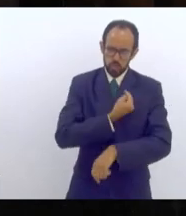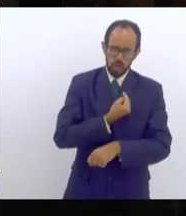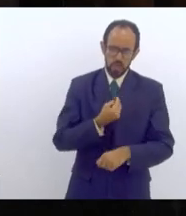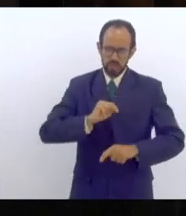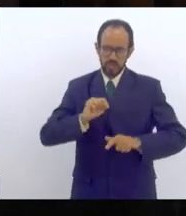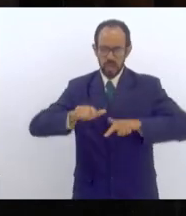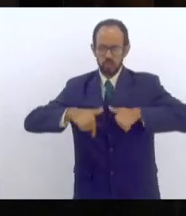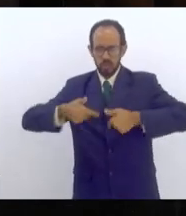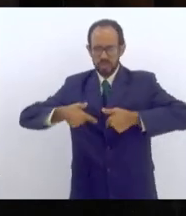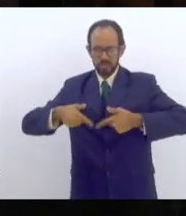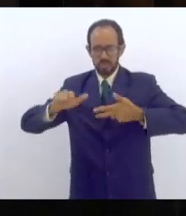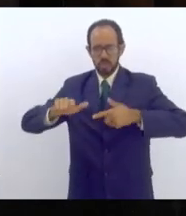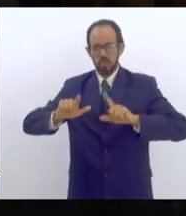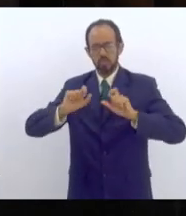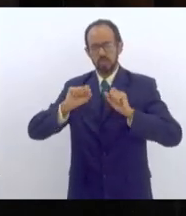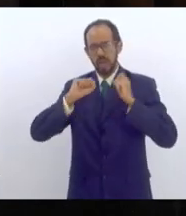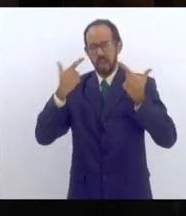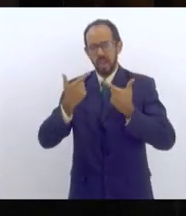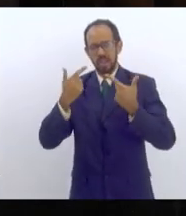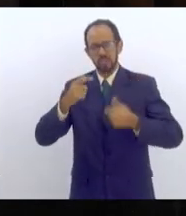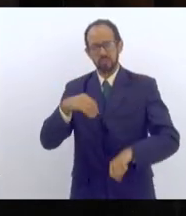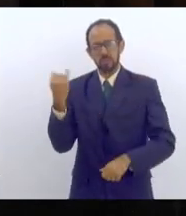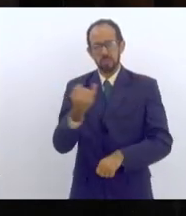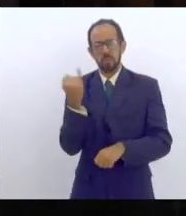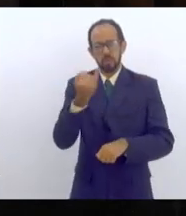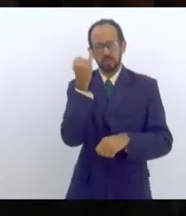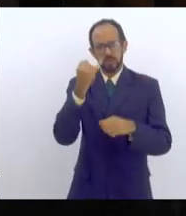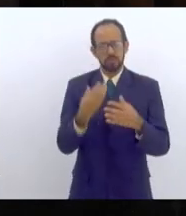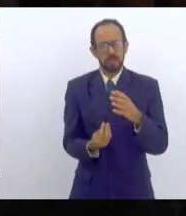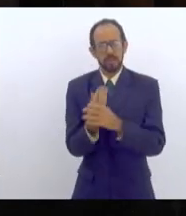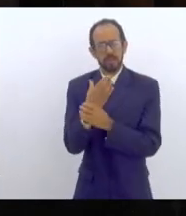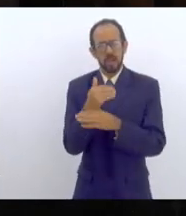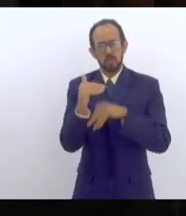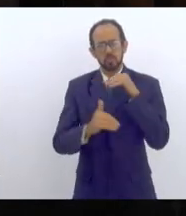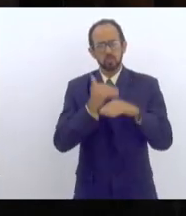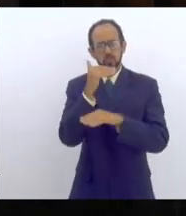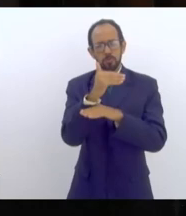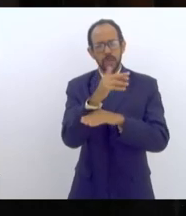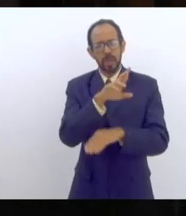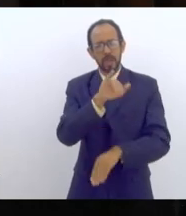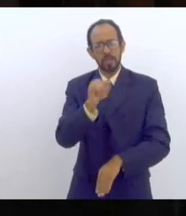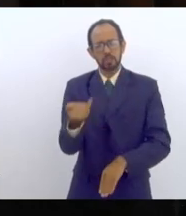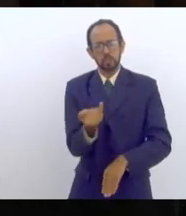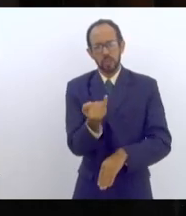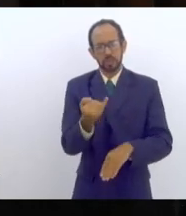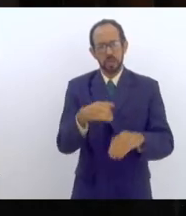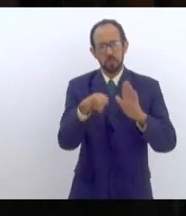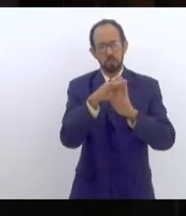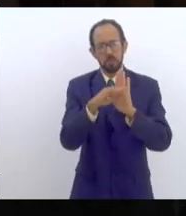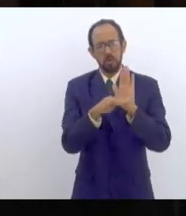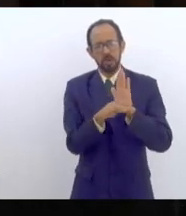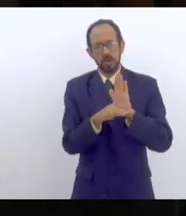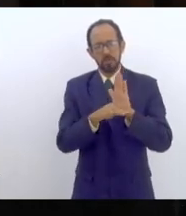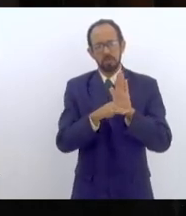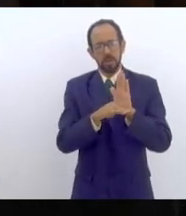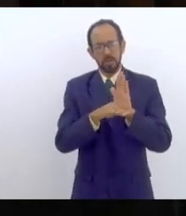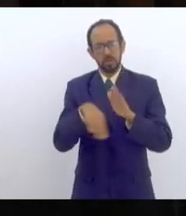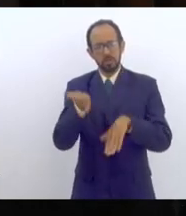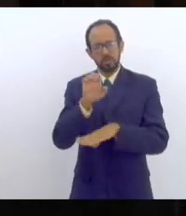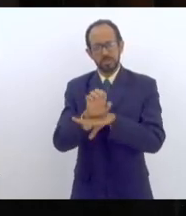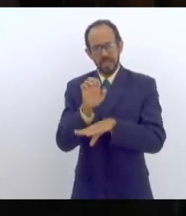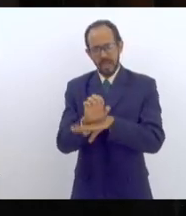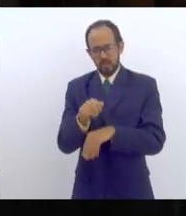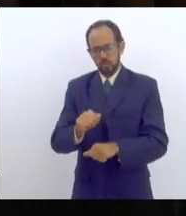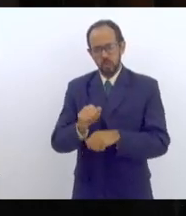atuação no Parlamento foi também fundamental para criar o SuperaRJ. Pelo programa, o Estado atendeu mais de